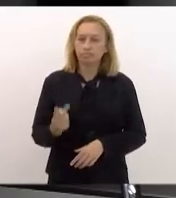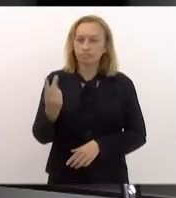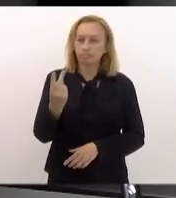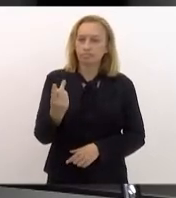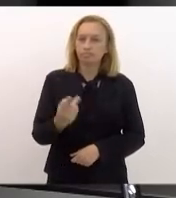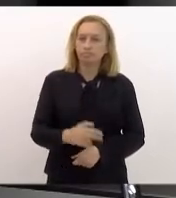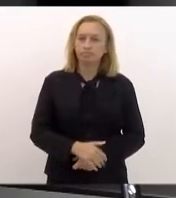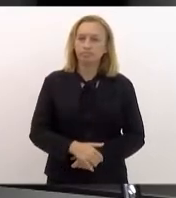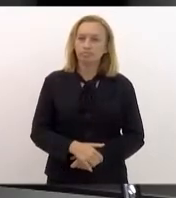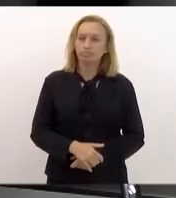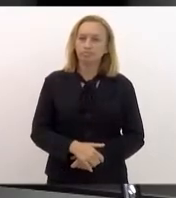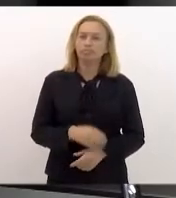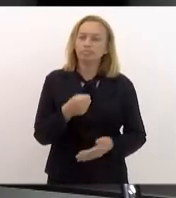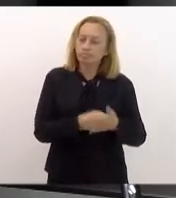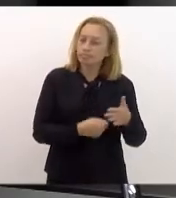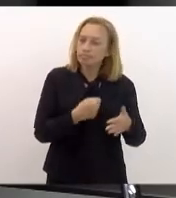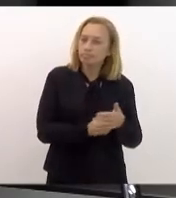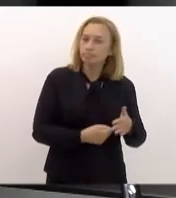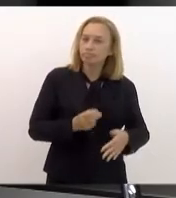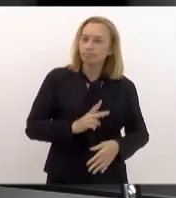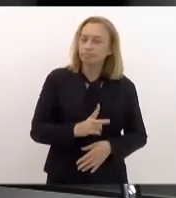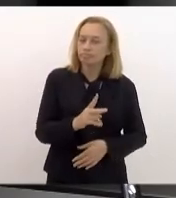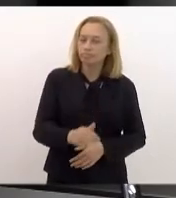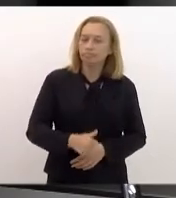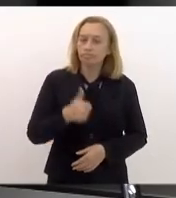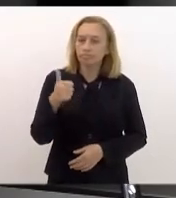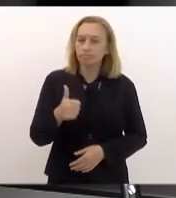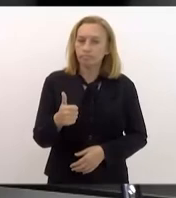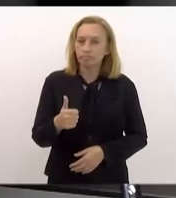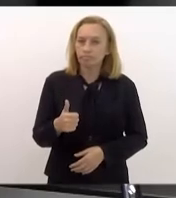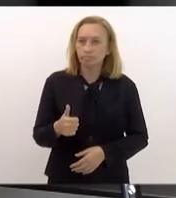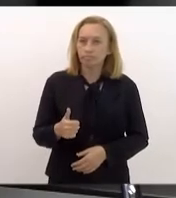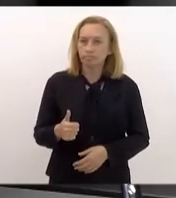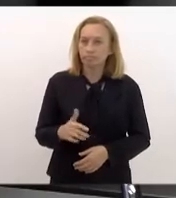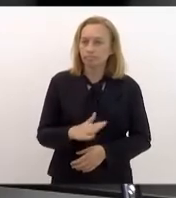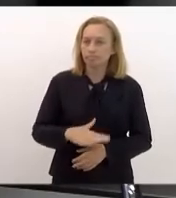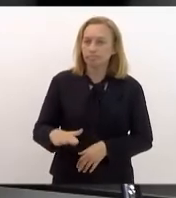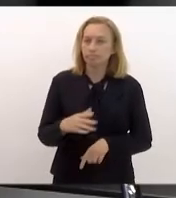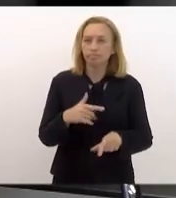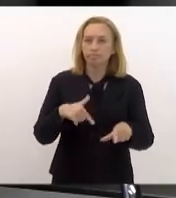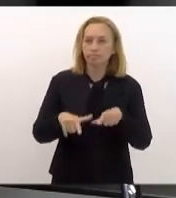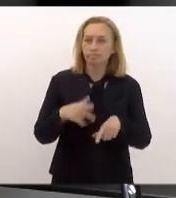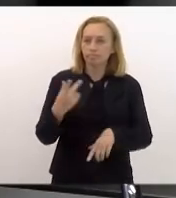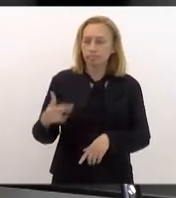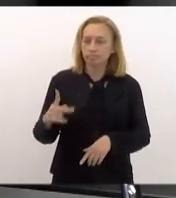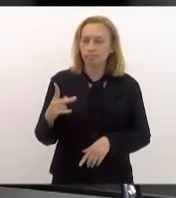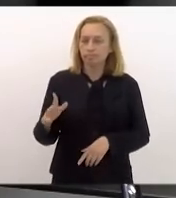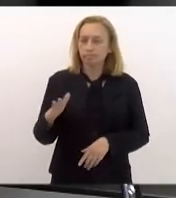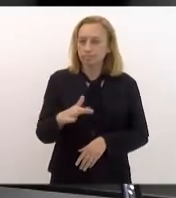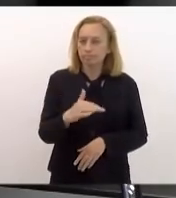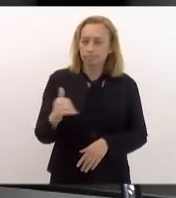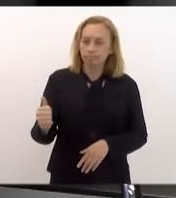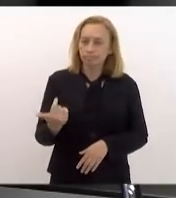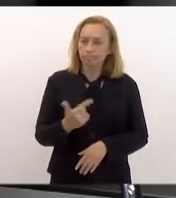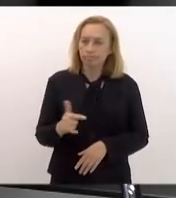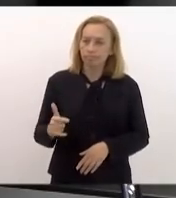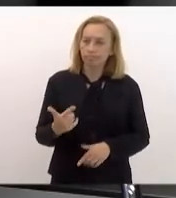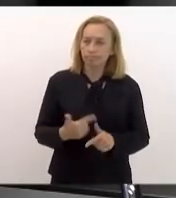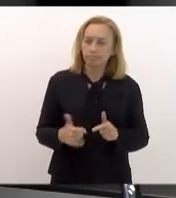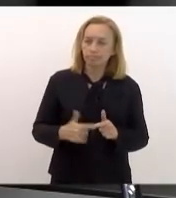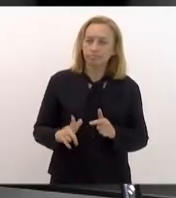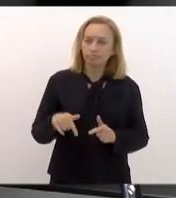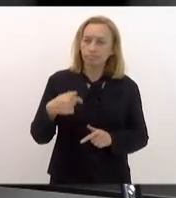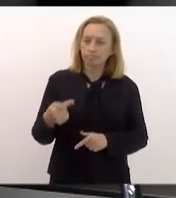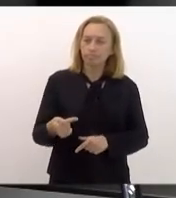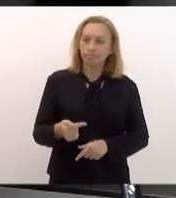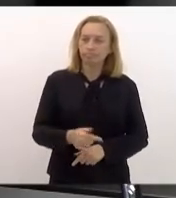gente luta muito para que melhore as condições de trabalho deles e que sejam chamados para que a gente não tenha problema de gargalo na questão